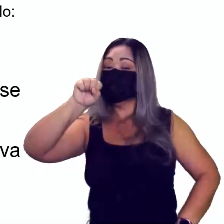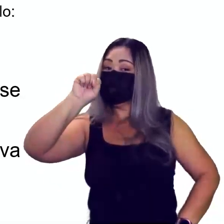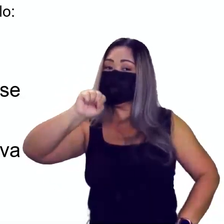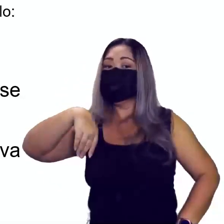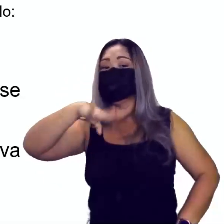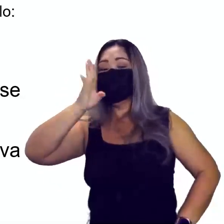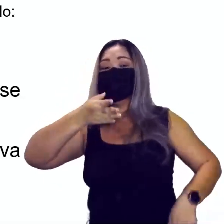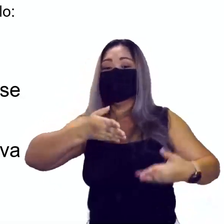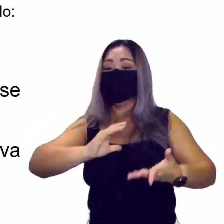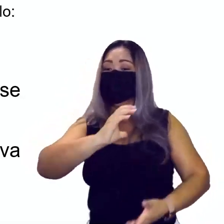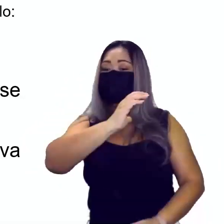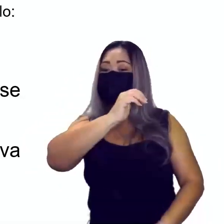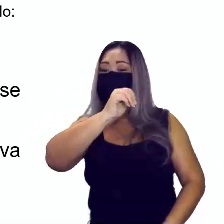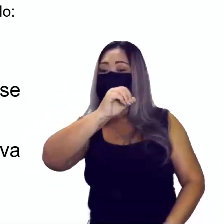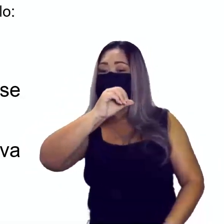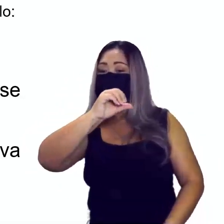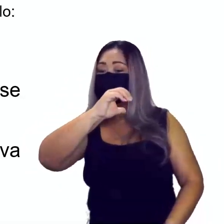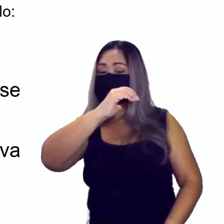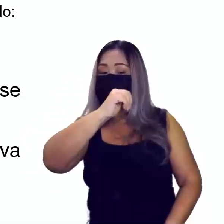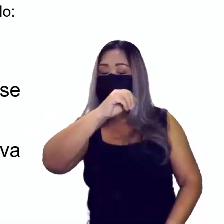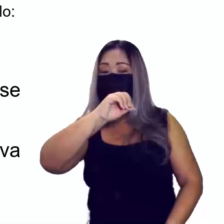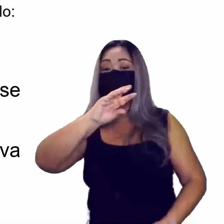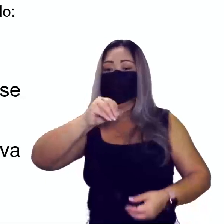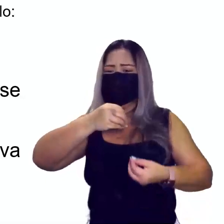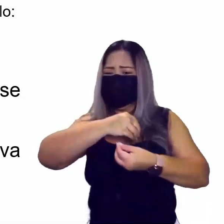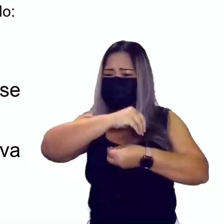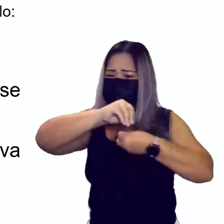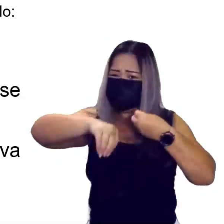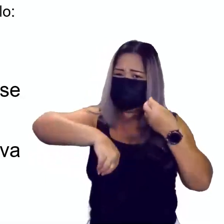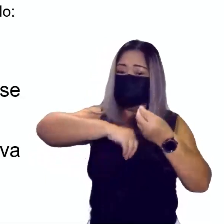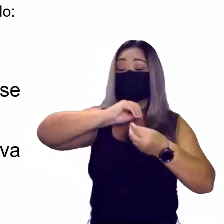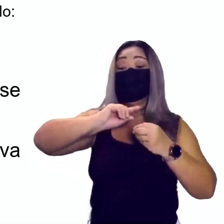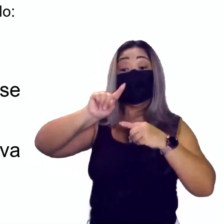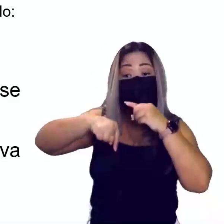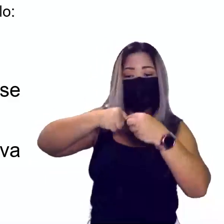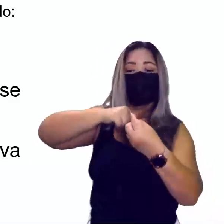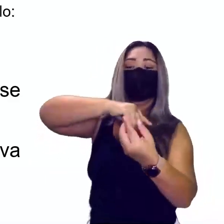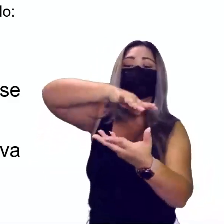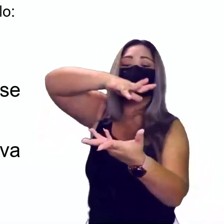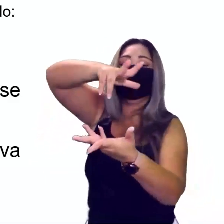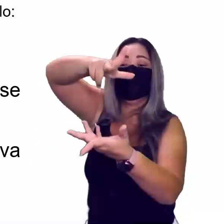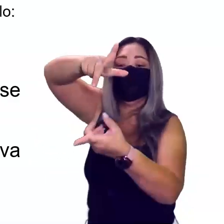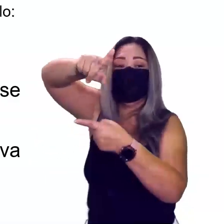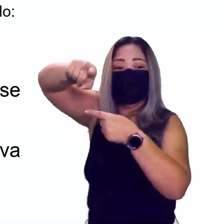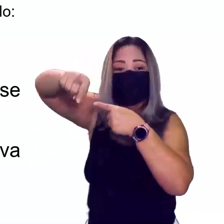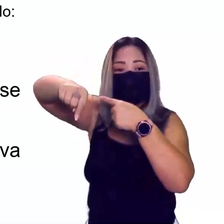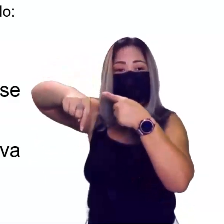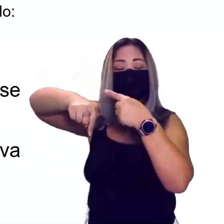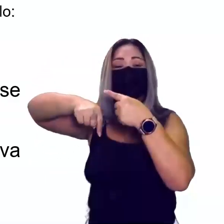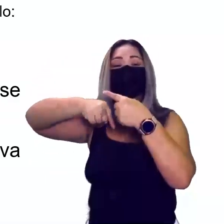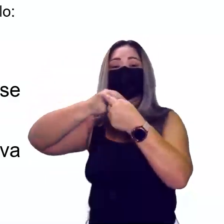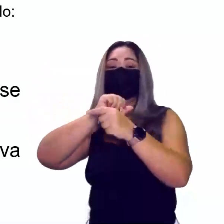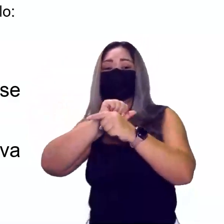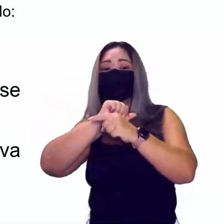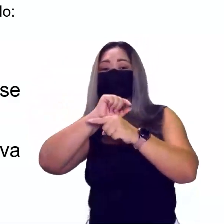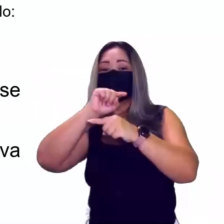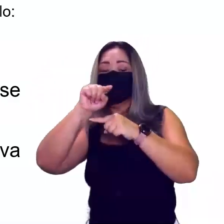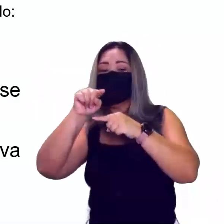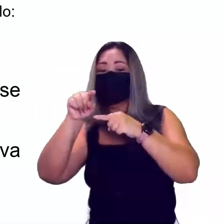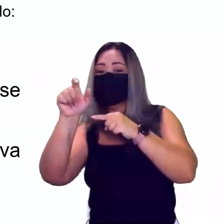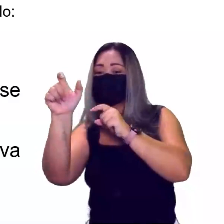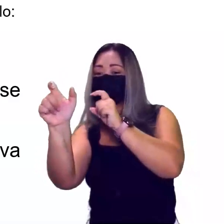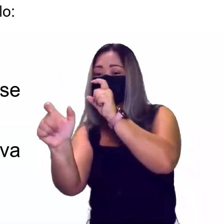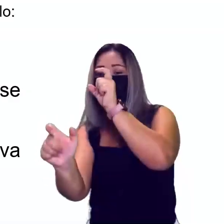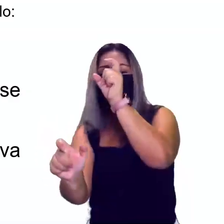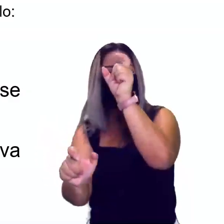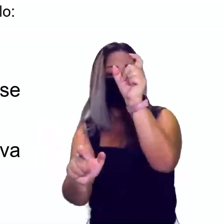primeiro nasceu o caos, olha, depois também a terra, amplo seio, né? Depois sede